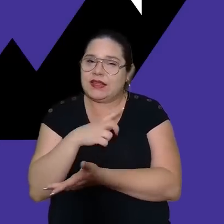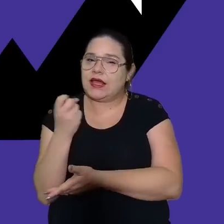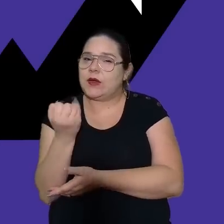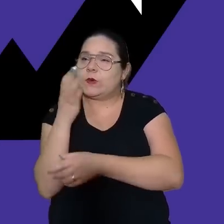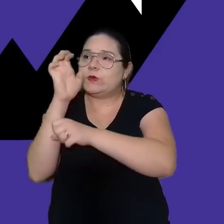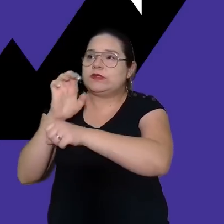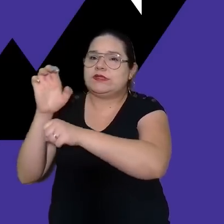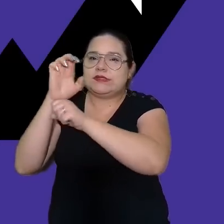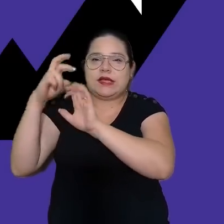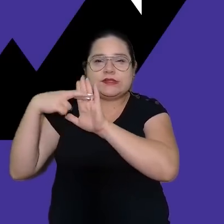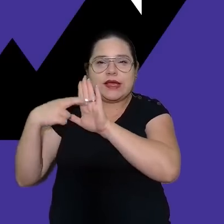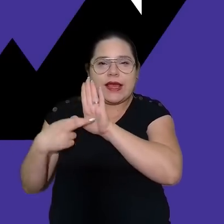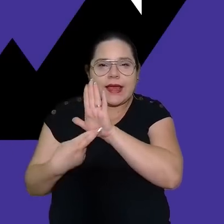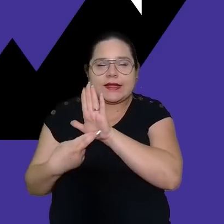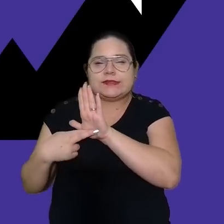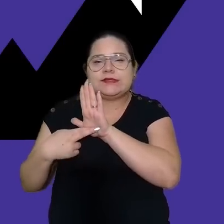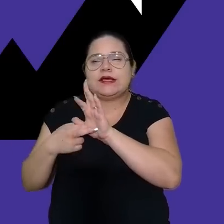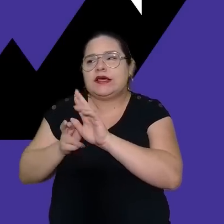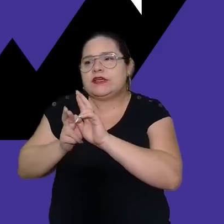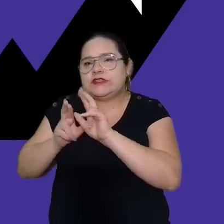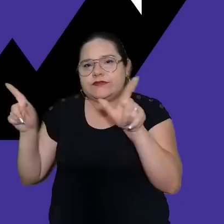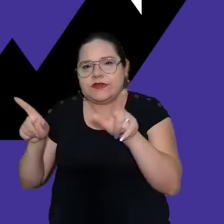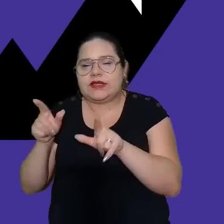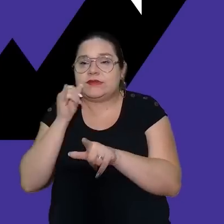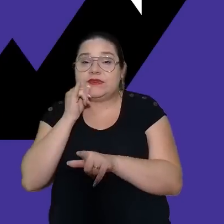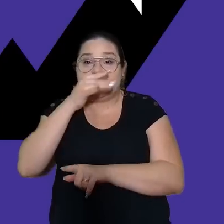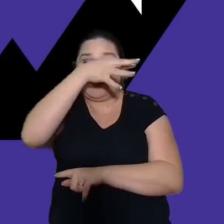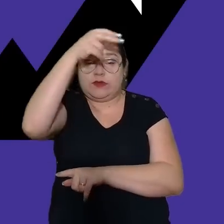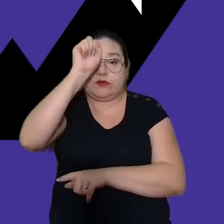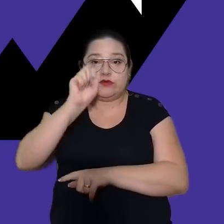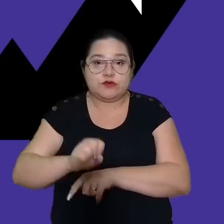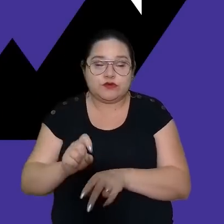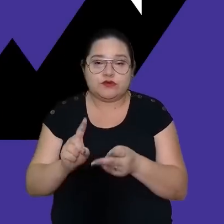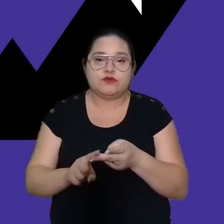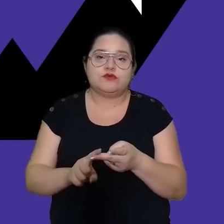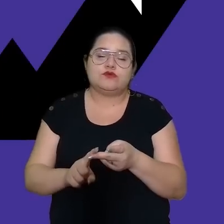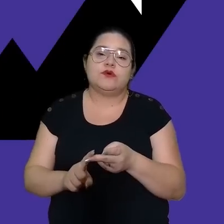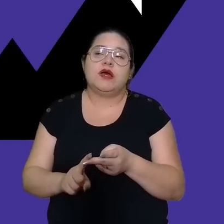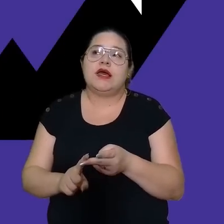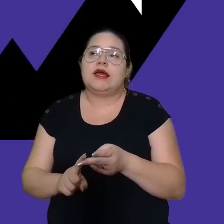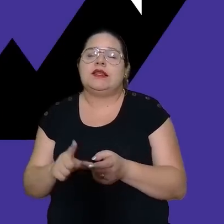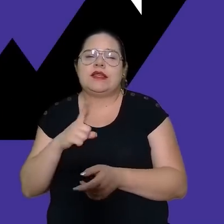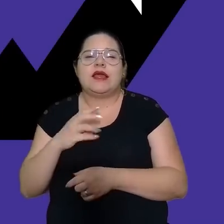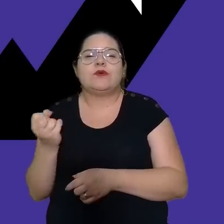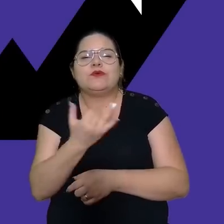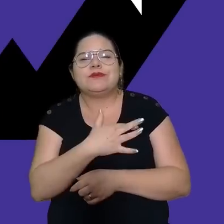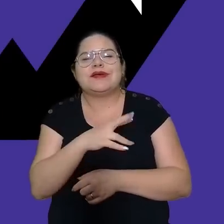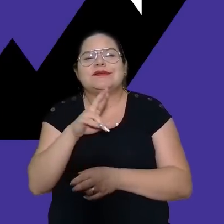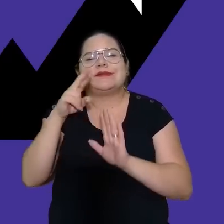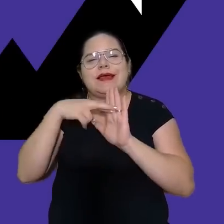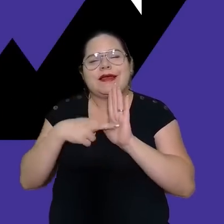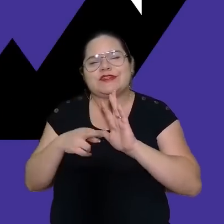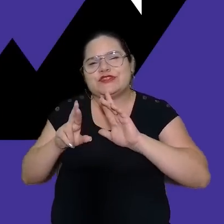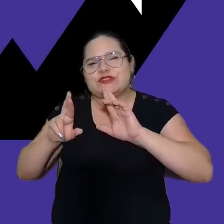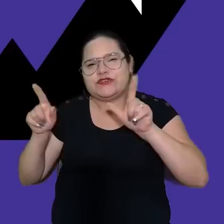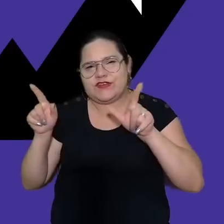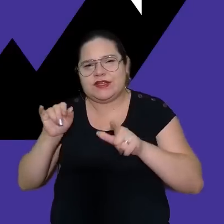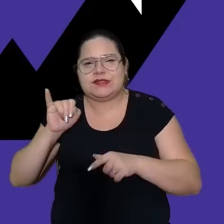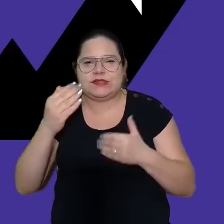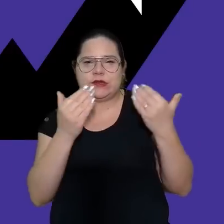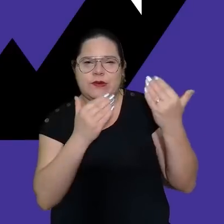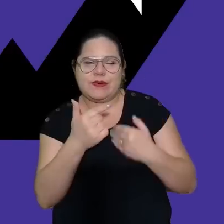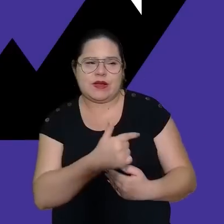que são diferentes, por exemplo, o Mato Grosso e o Mato Grosso têm regras diferentes com relação